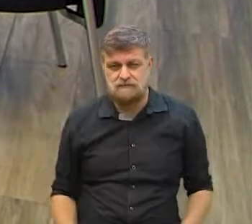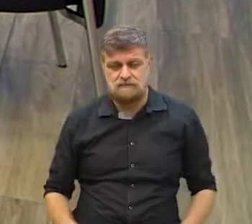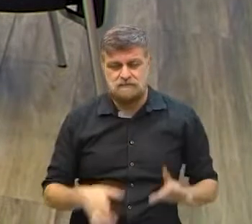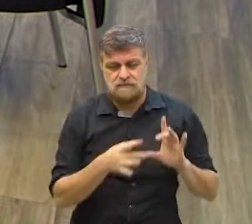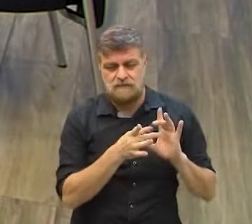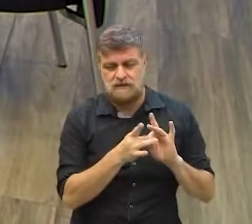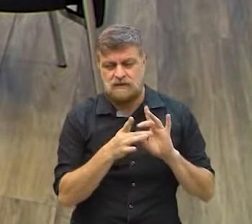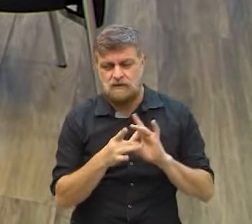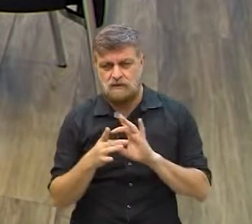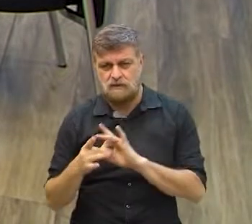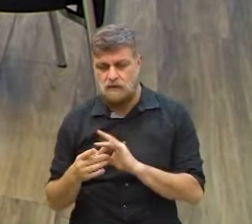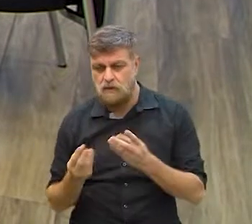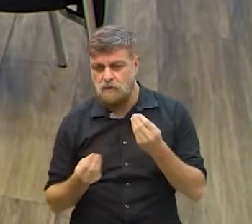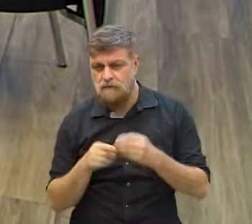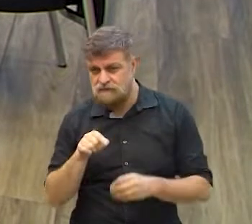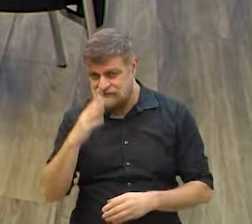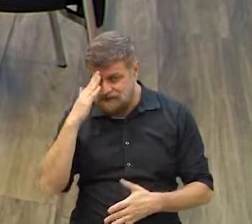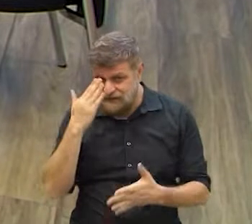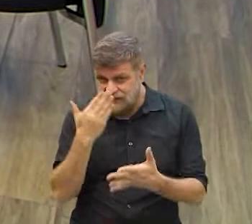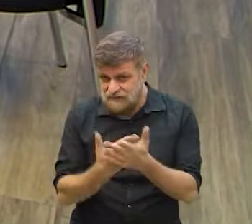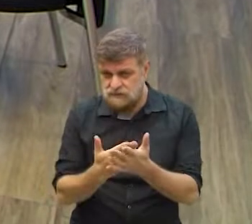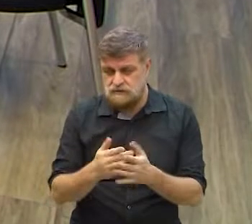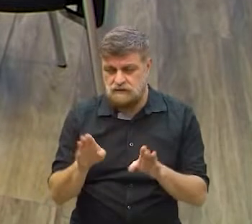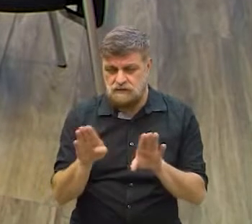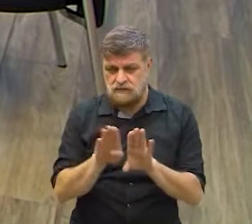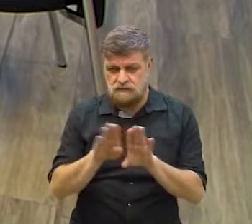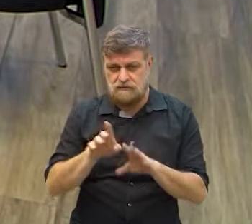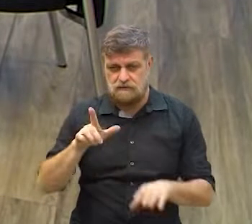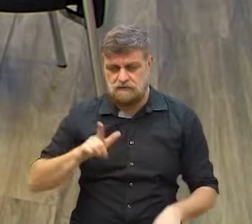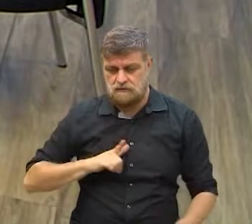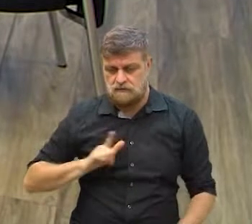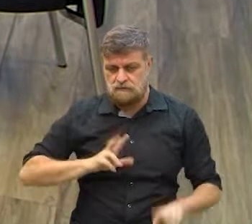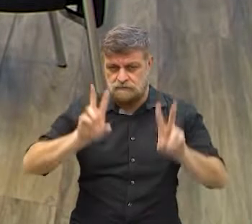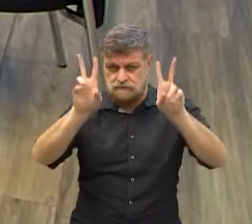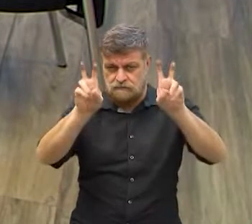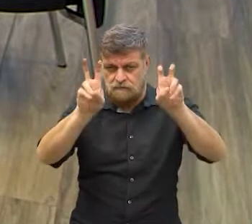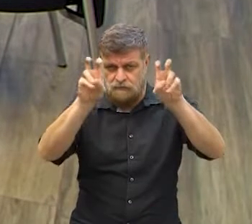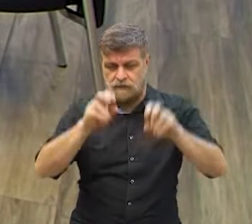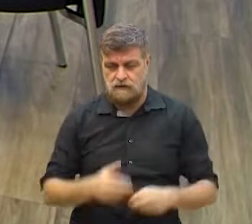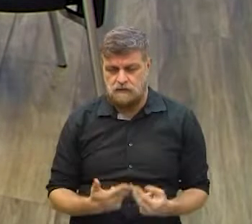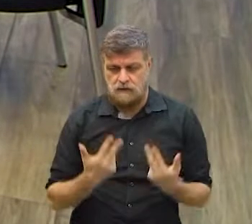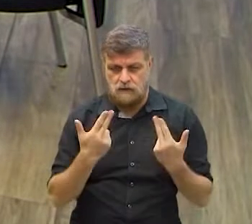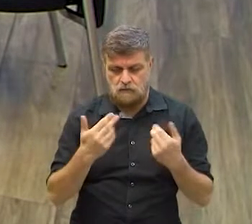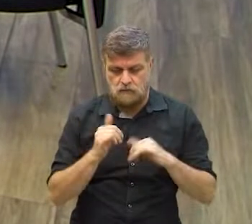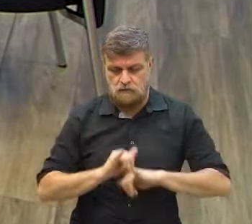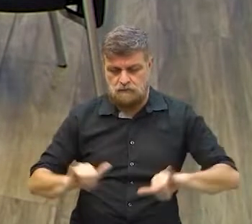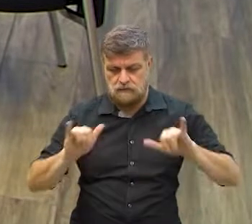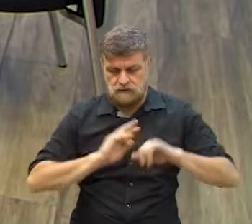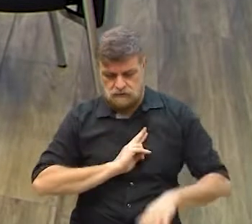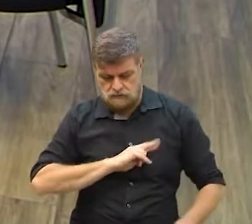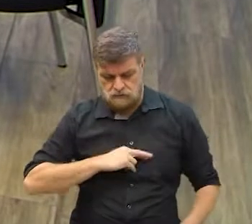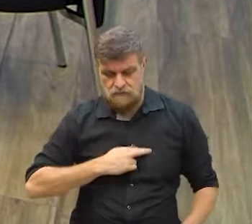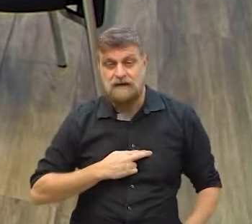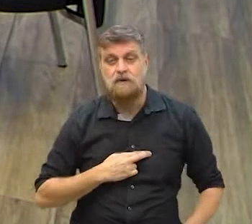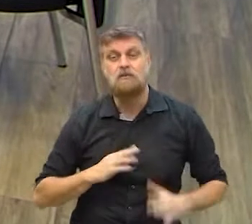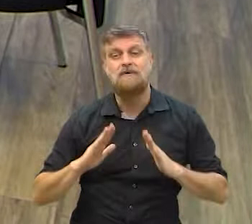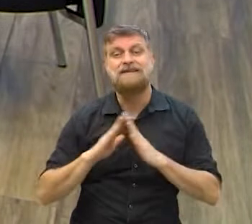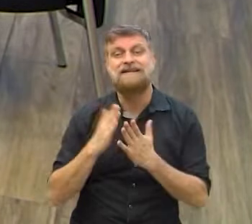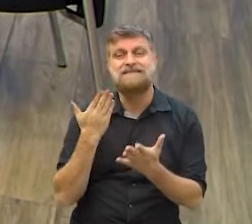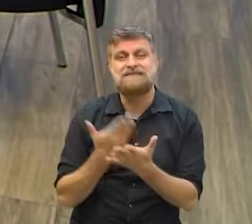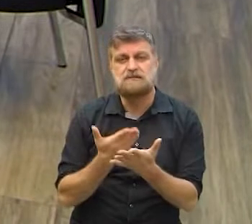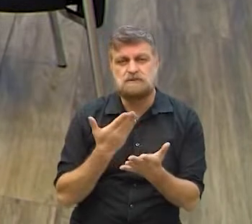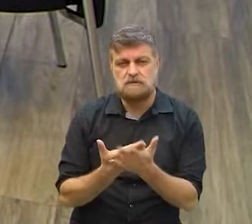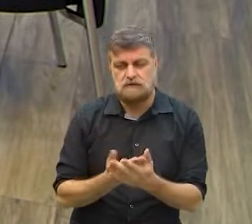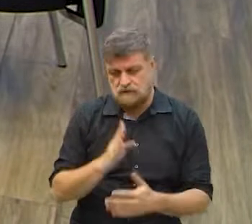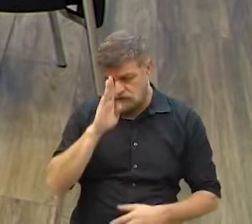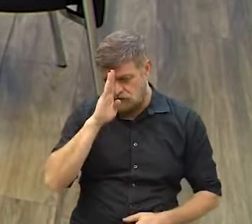educação. Nesse contexto, como o senhor acredita que é importante também trazer temas como dessa campanha do mês do Laço Branco